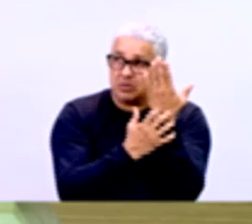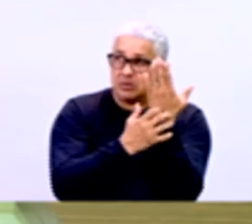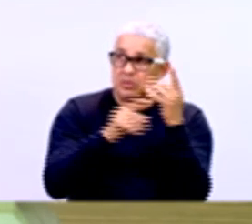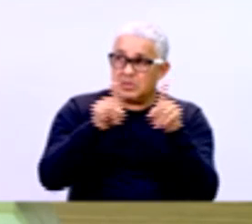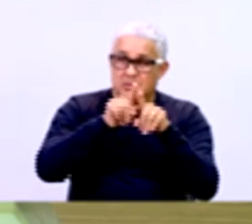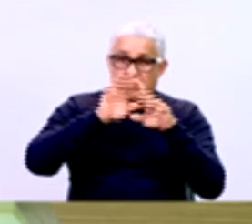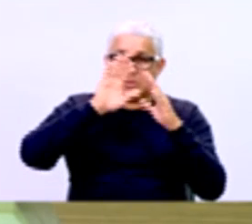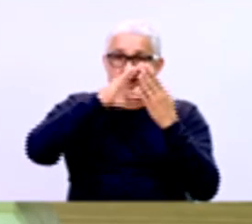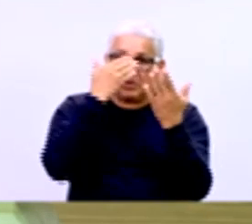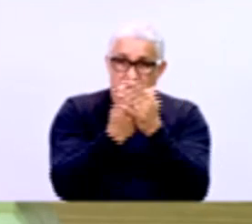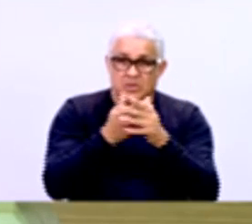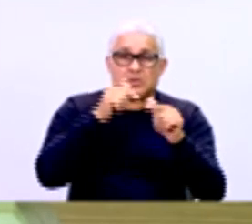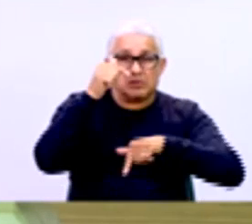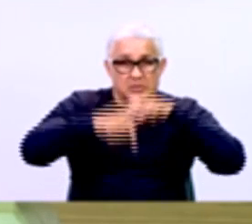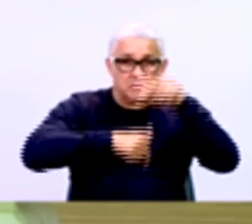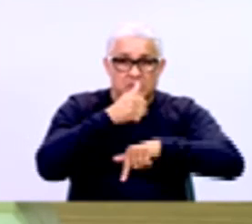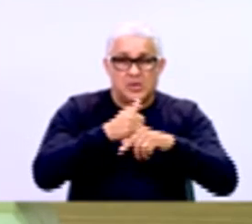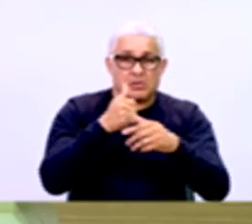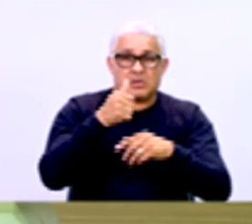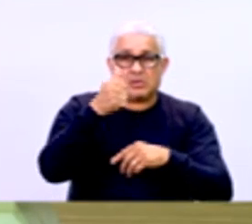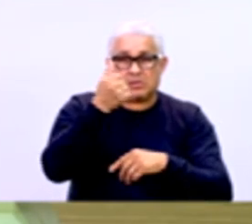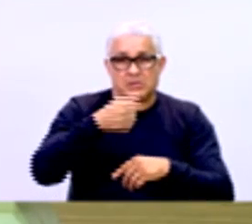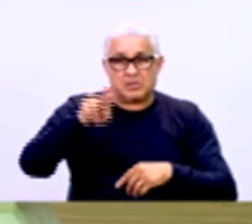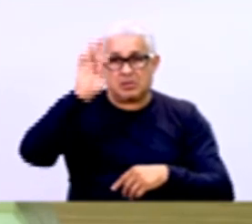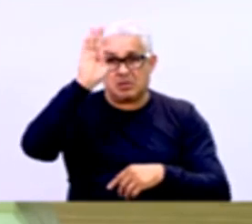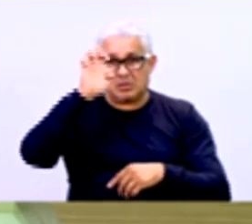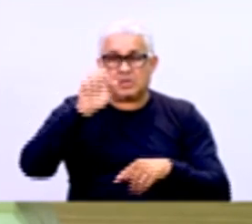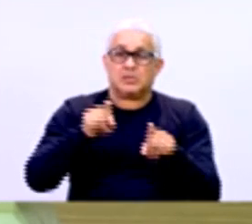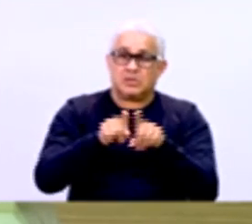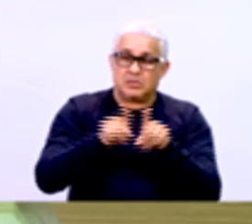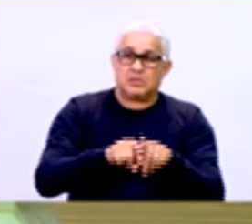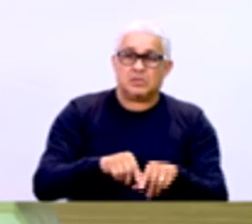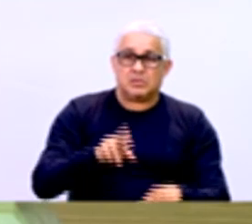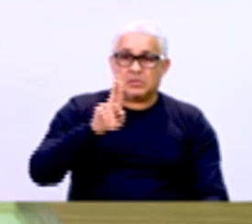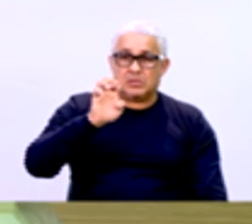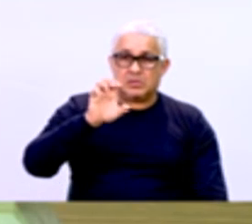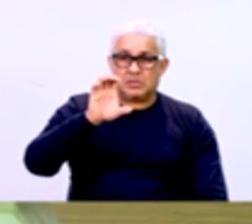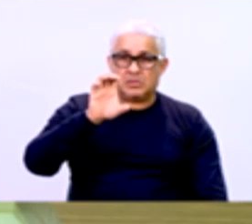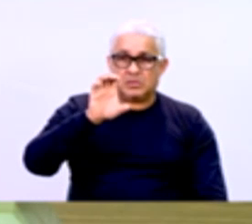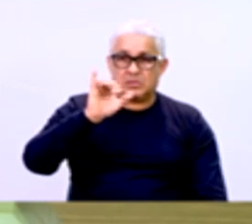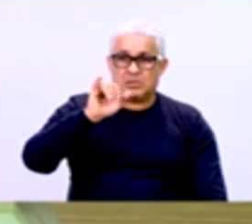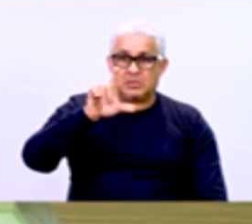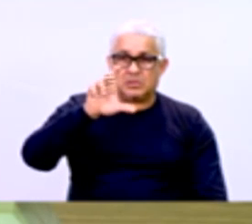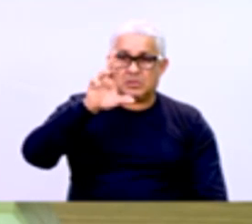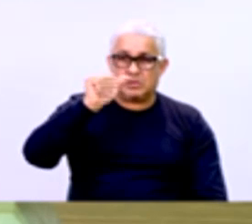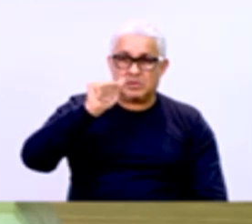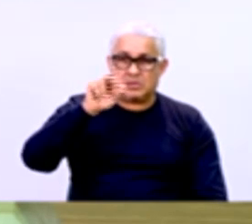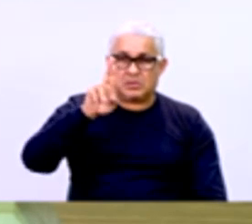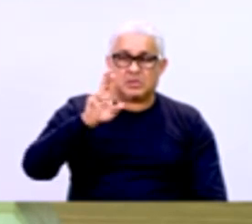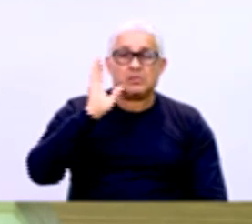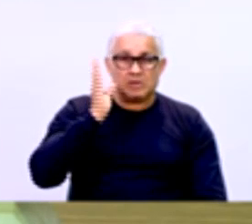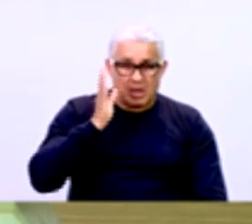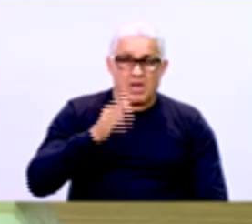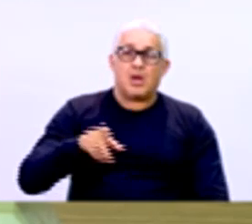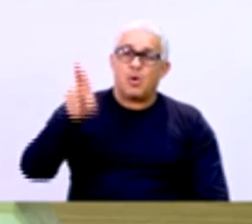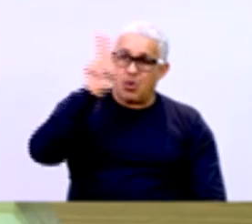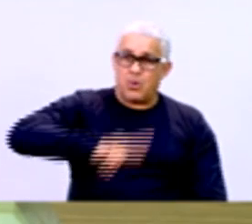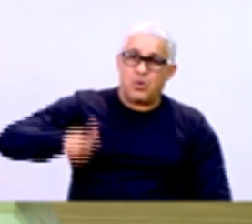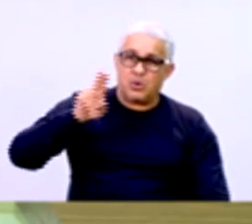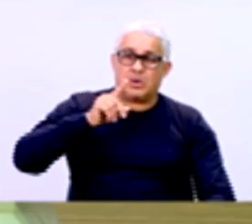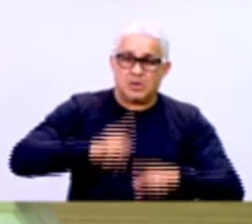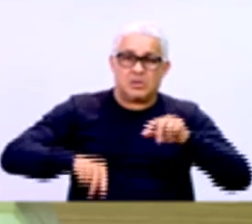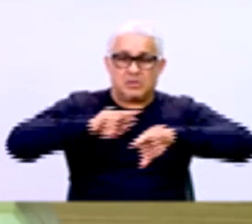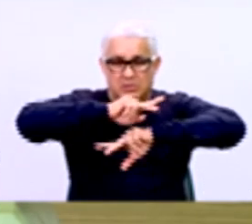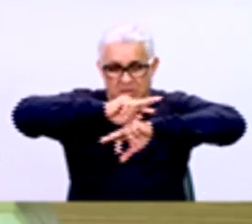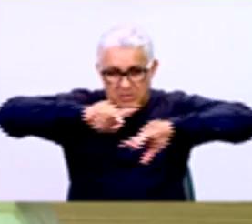ser utilizado em trabalhos artísticos. E o reciclar é a fase em que você já utilizou aquele material e agora ele